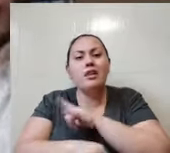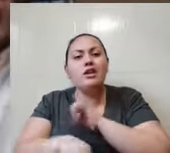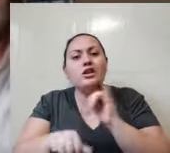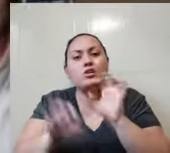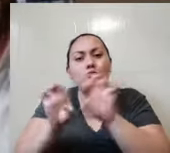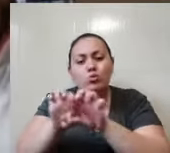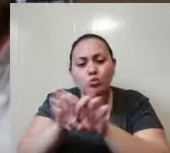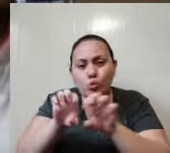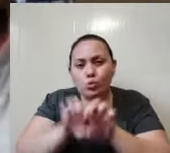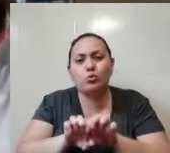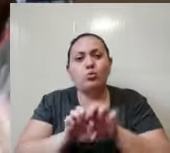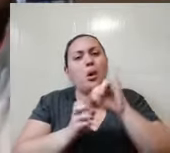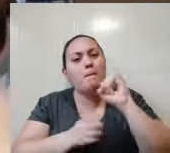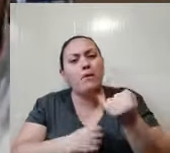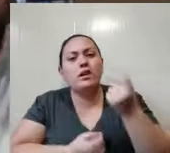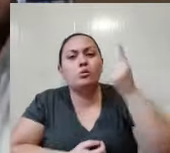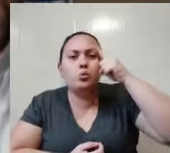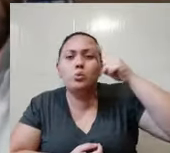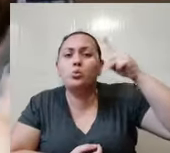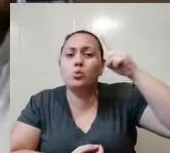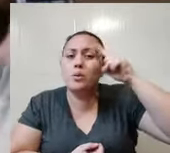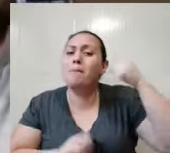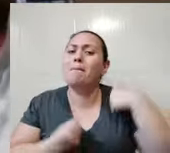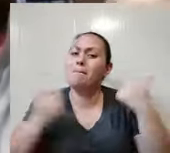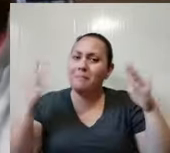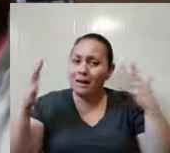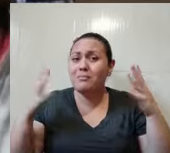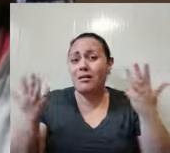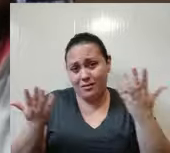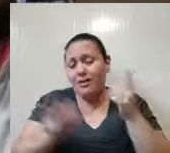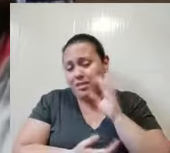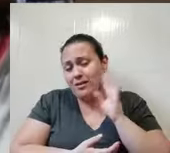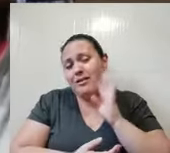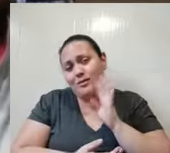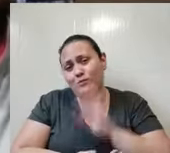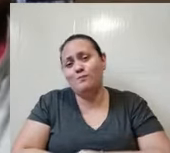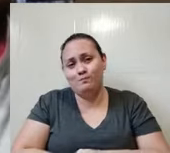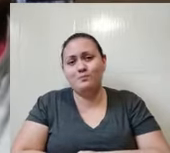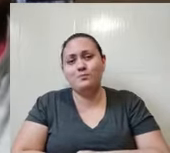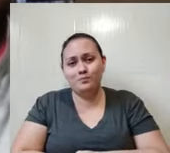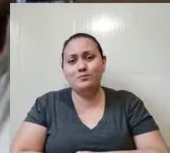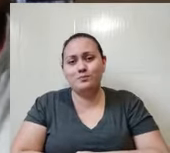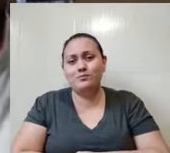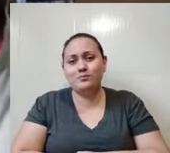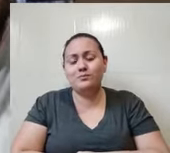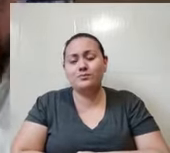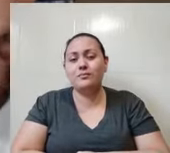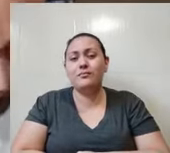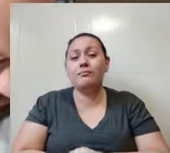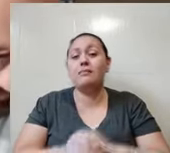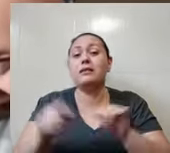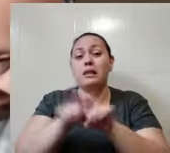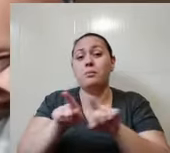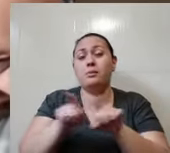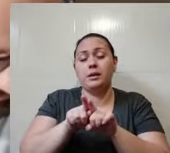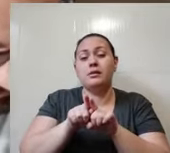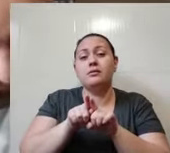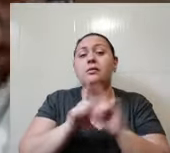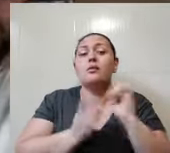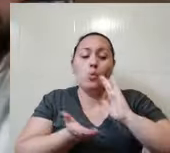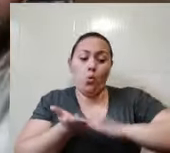desse momento super difícil com o mínimo de estrutura para aproveitar o próximo dia, né? Eu acho que é uma coisa super legal,